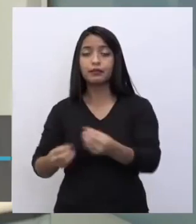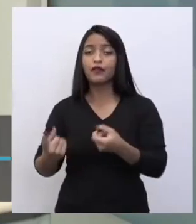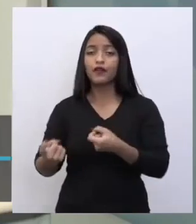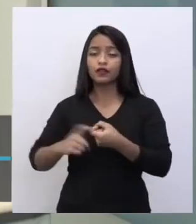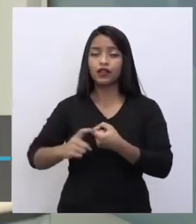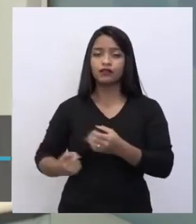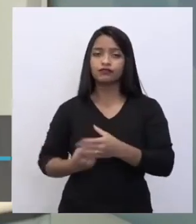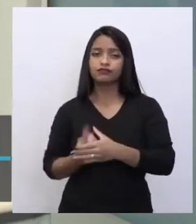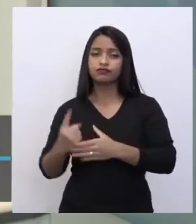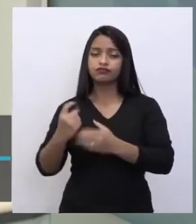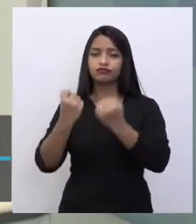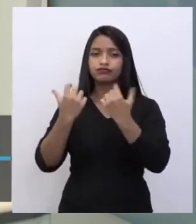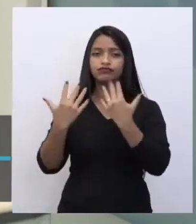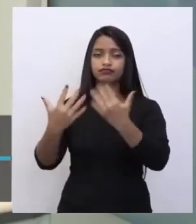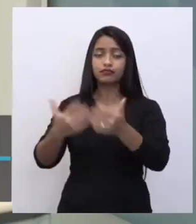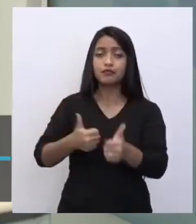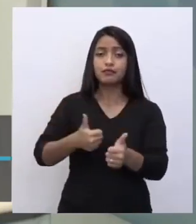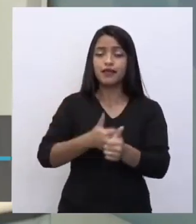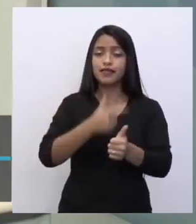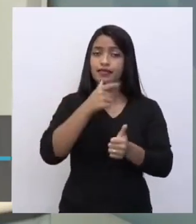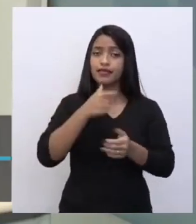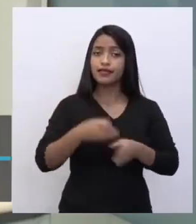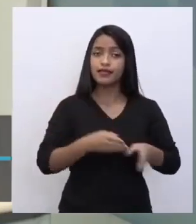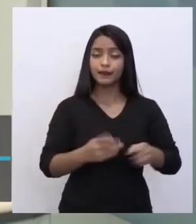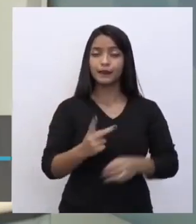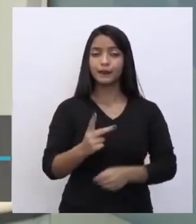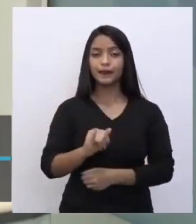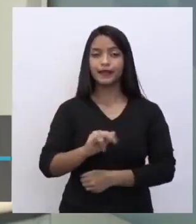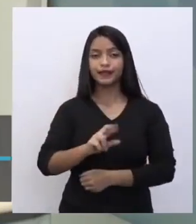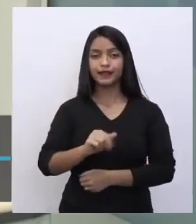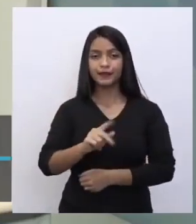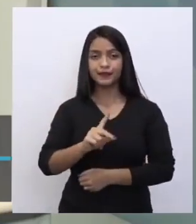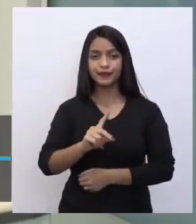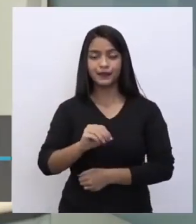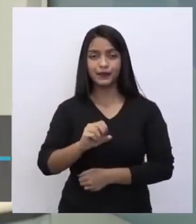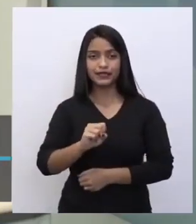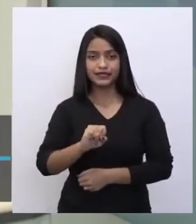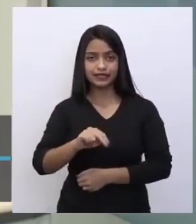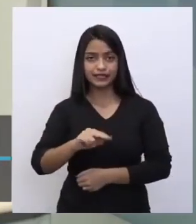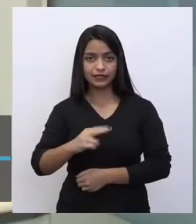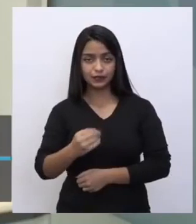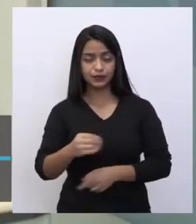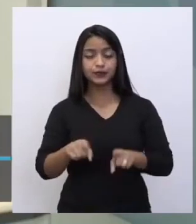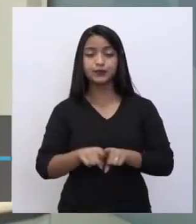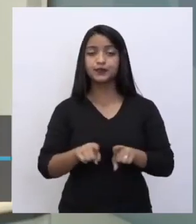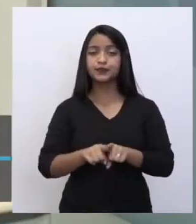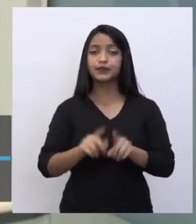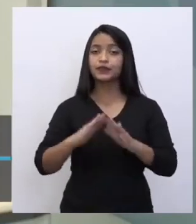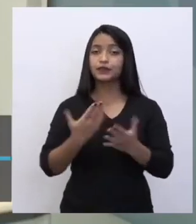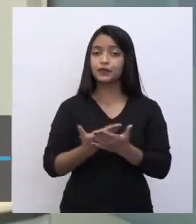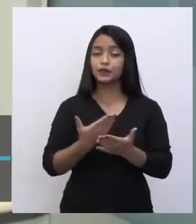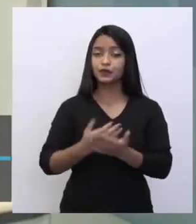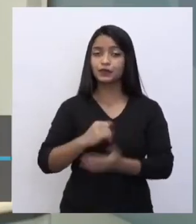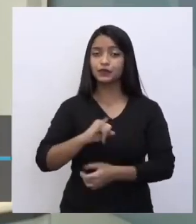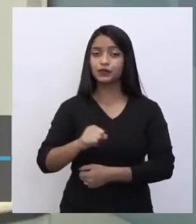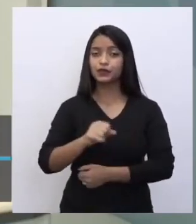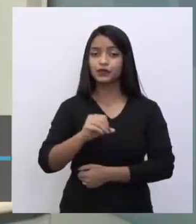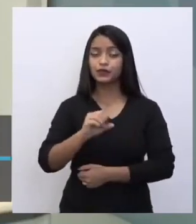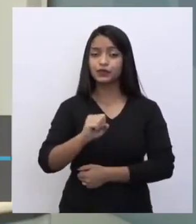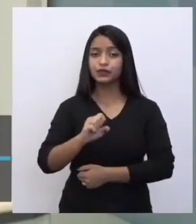galeria do rio Pirapozinho. E também a escola José Augusto de Carvalho, de Cândido